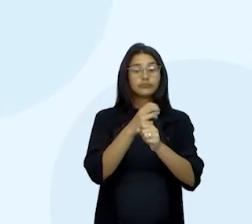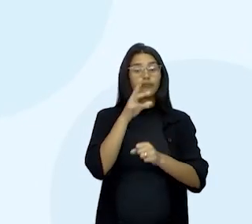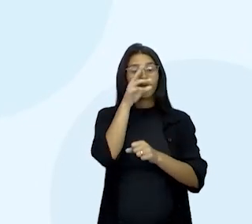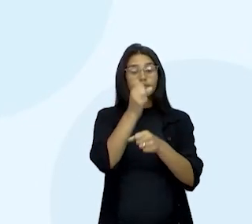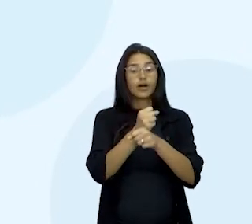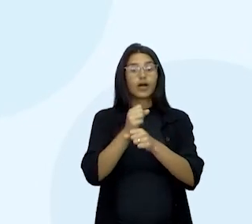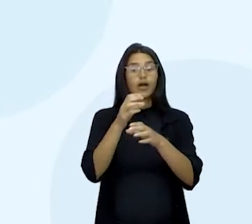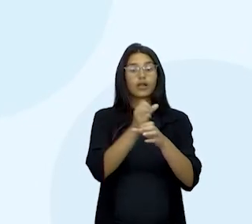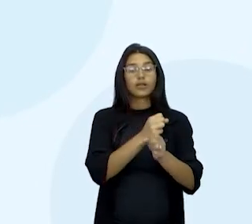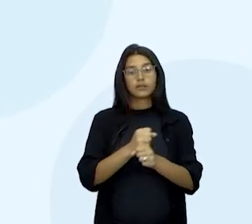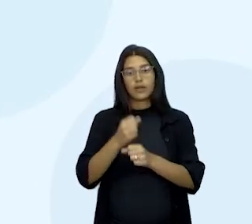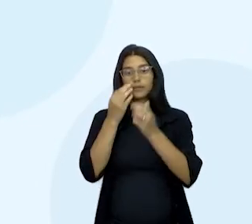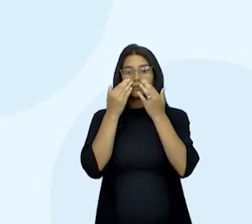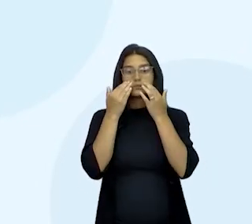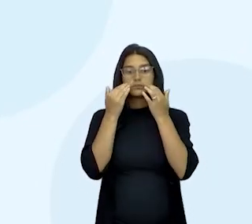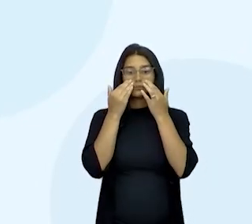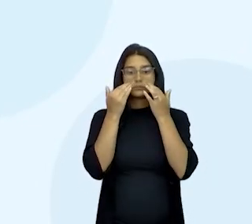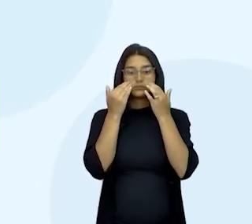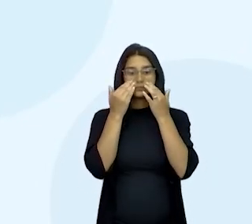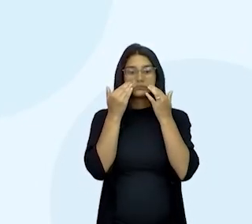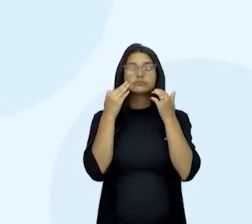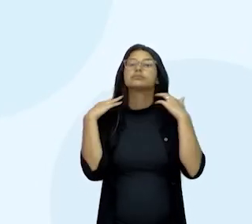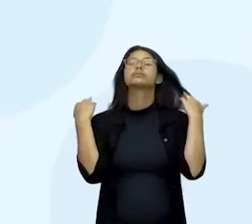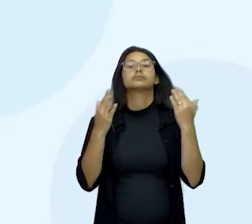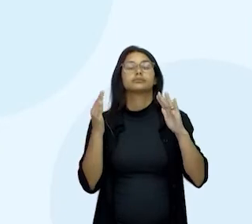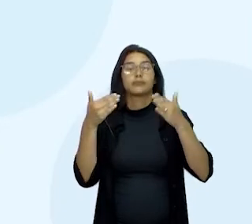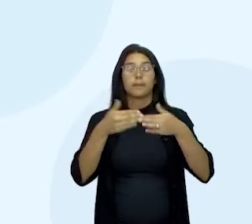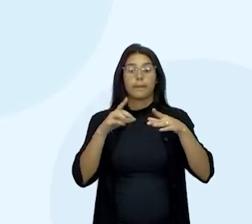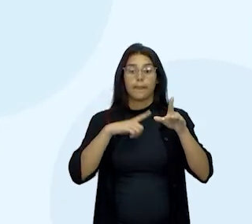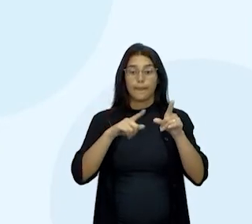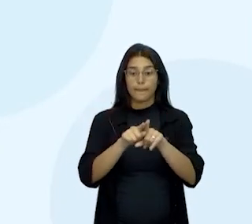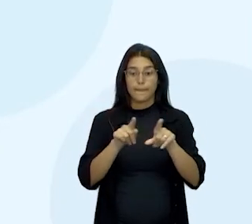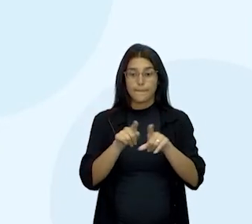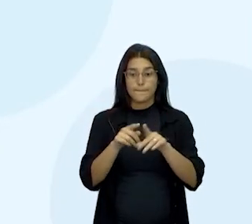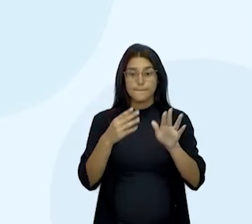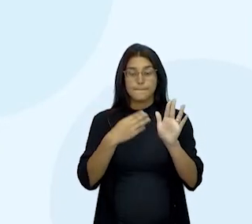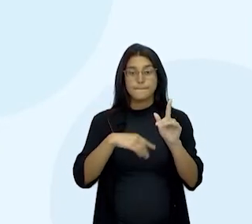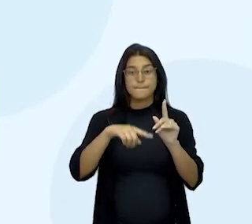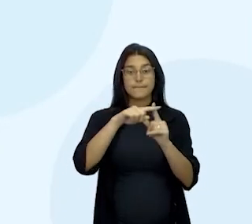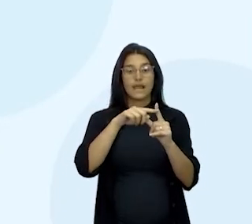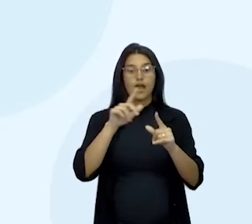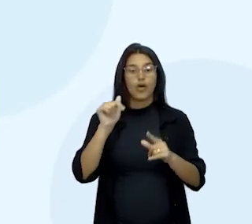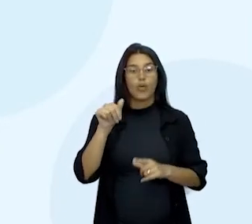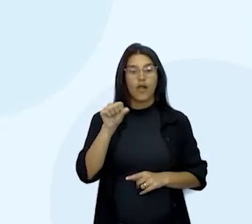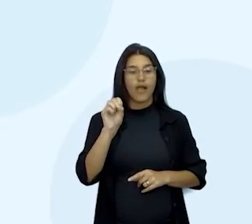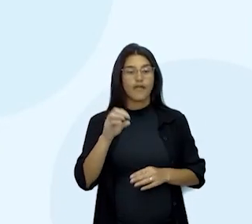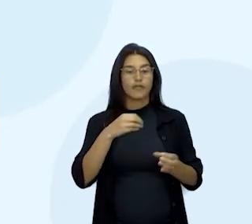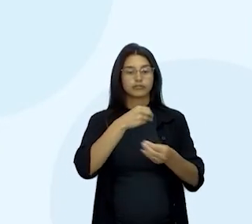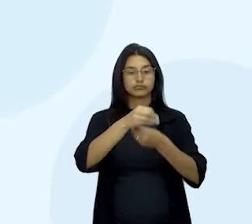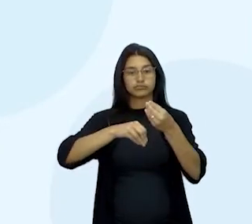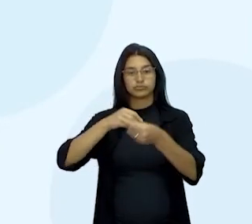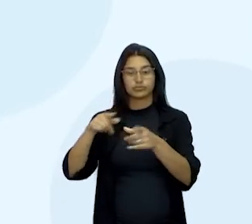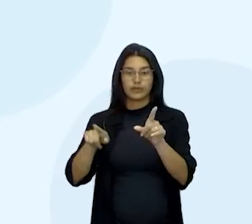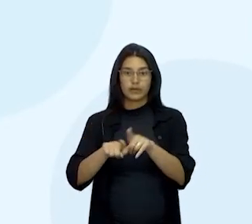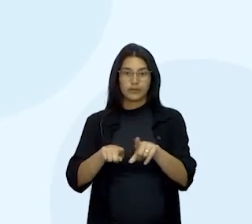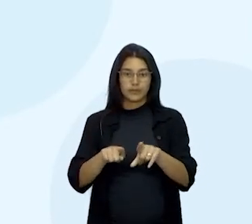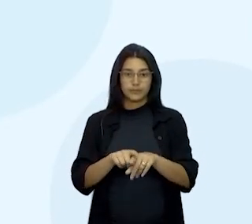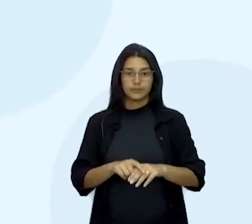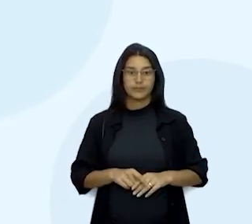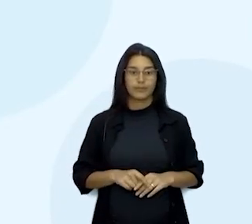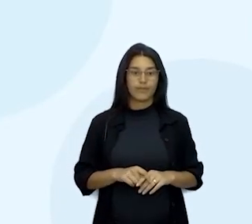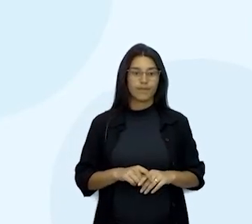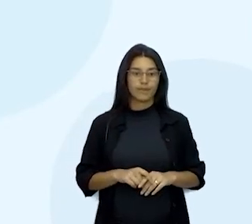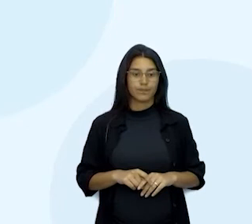da pressão do oxigênio nessa concentração, mais a pressão dos gases que vão estar na mistura do cilindro, tá?